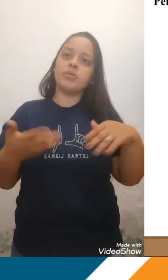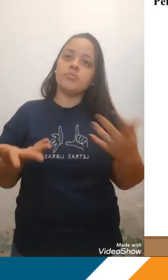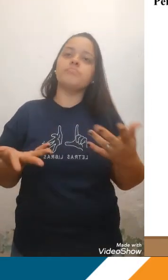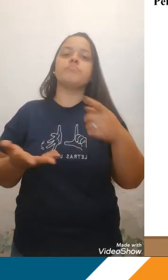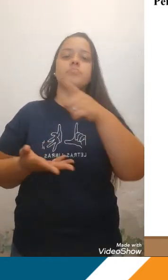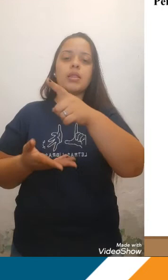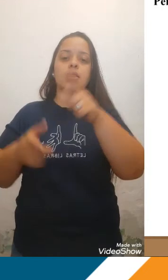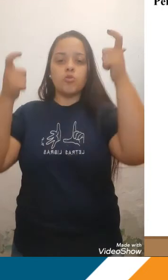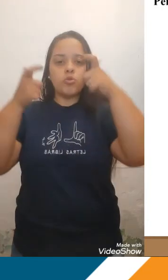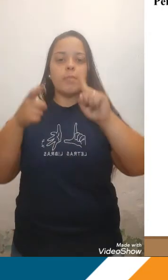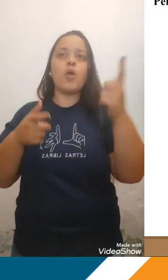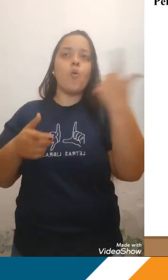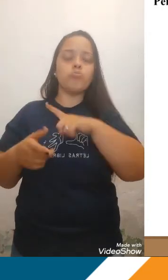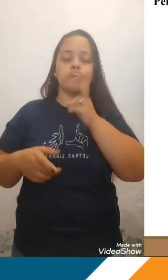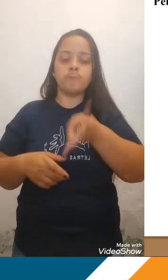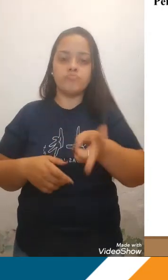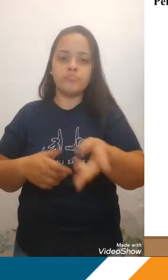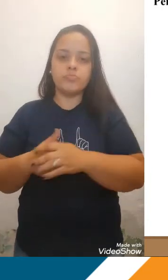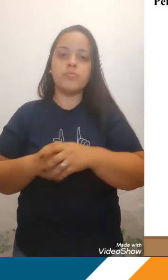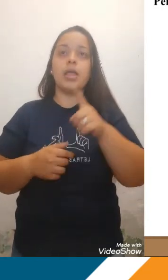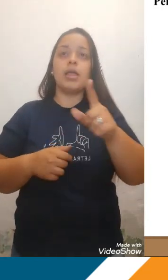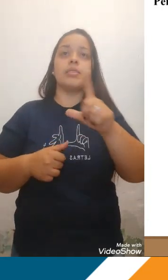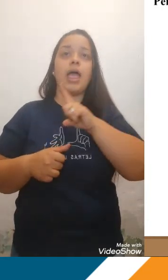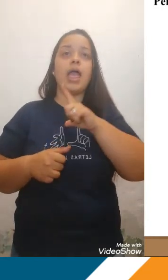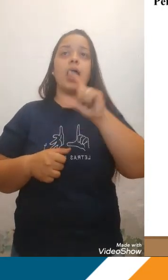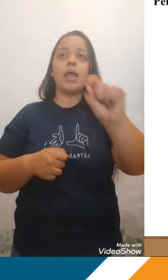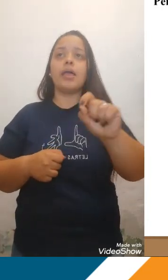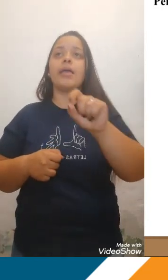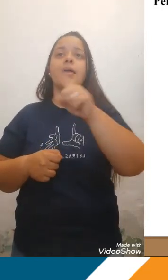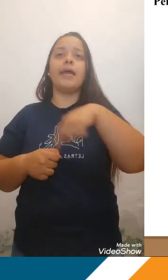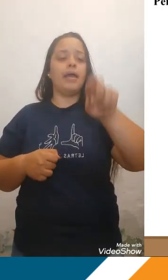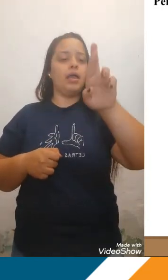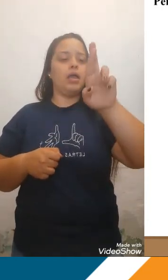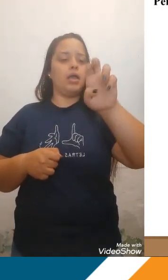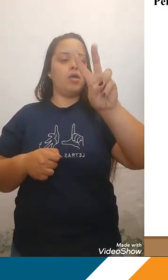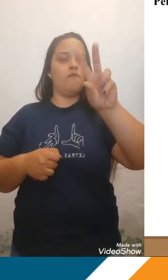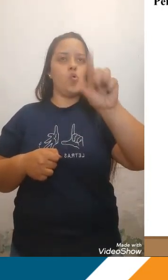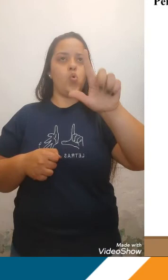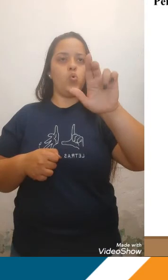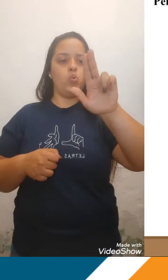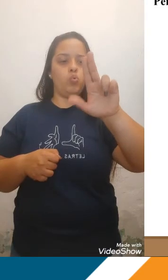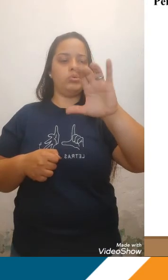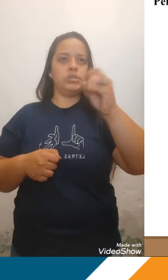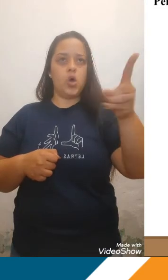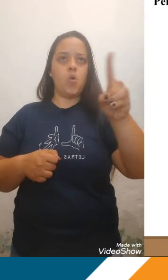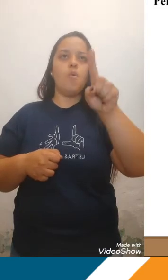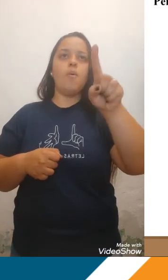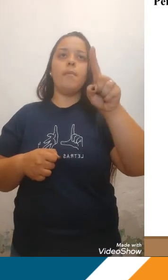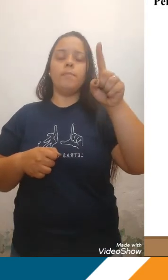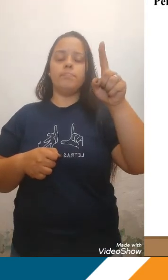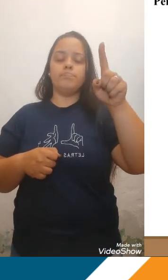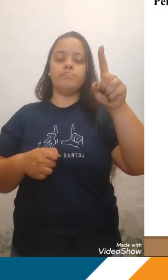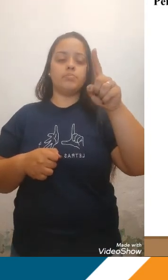seus domínios. Já em relação aos conflitos internos, destacou-se nesse período a Revolução Pernambucana de 1817,